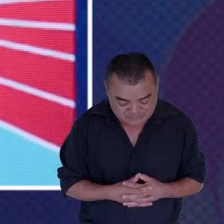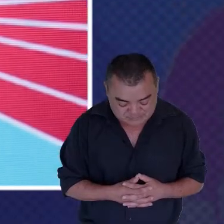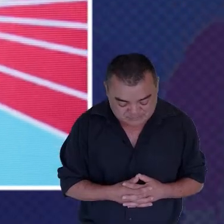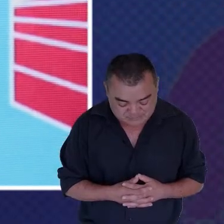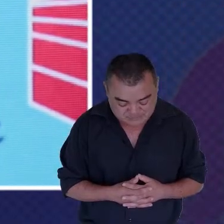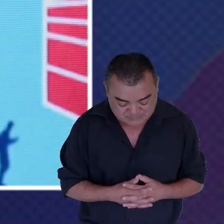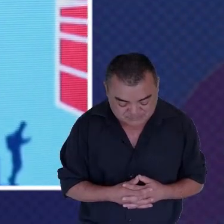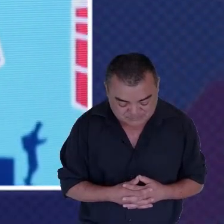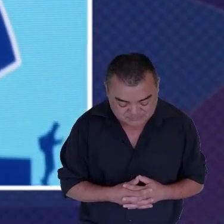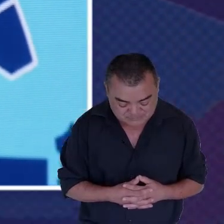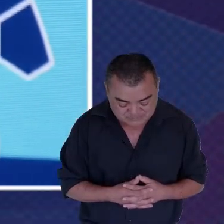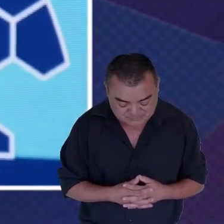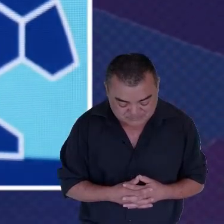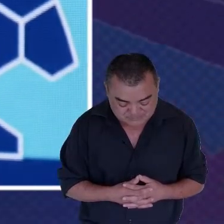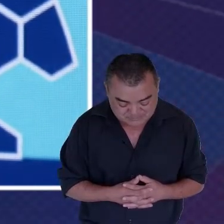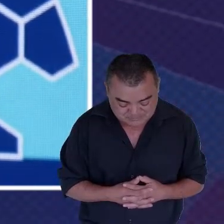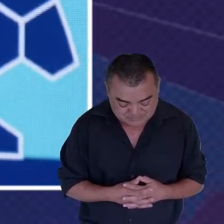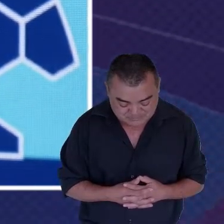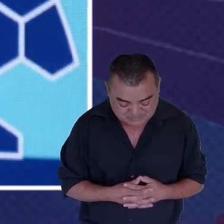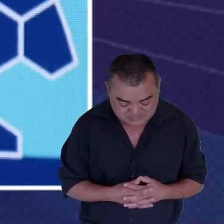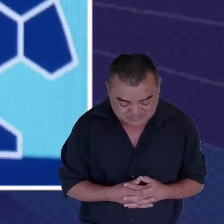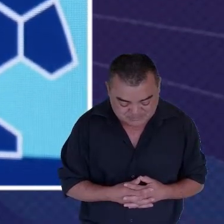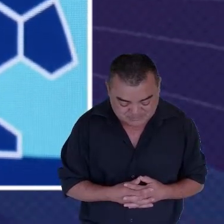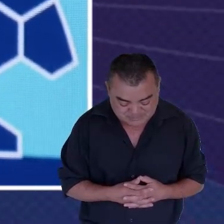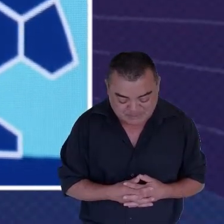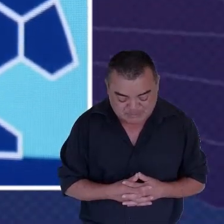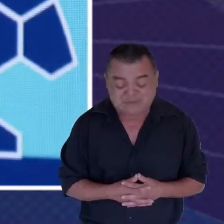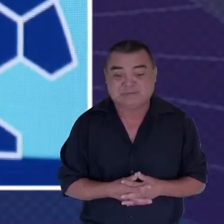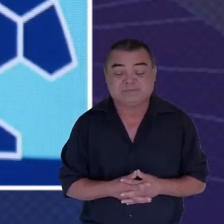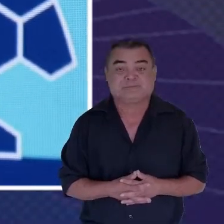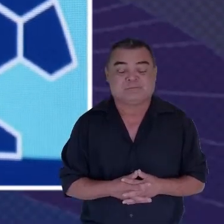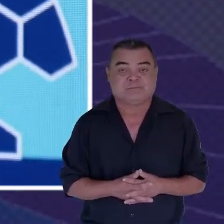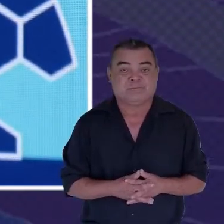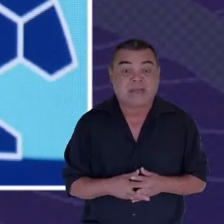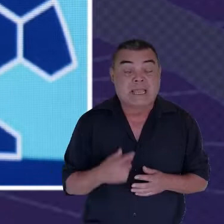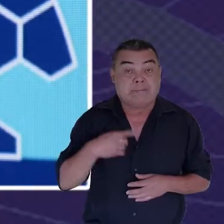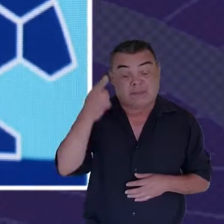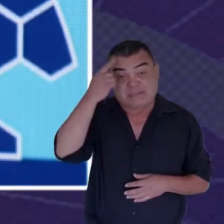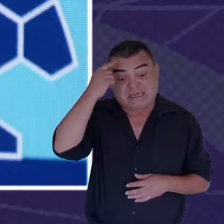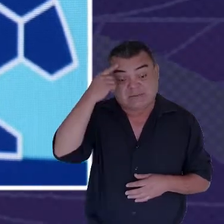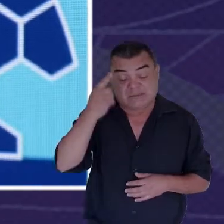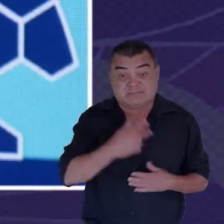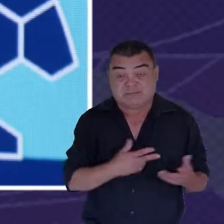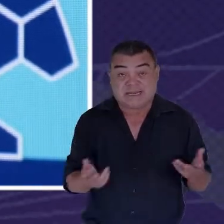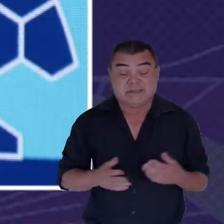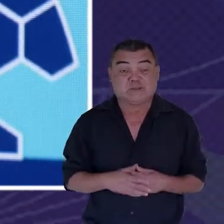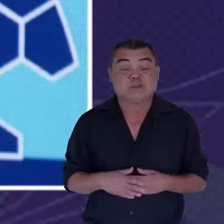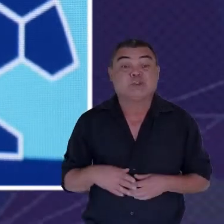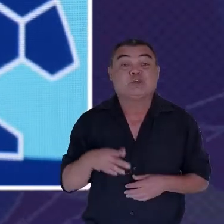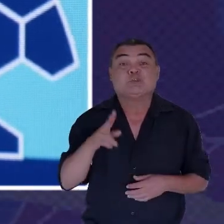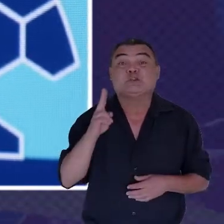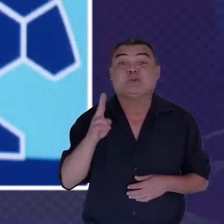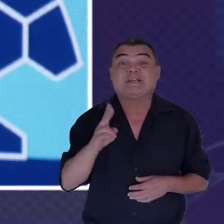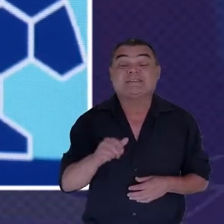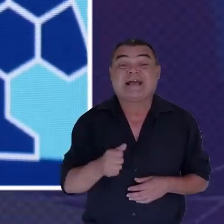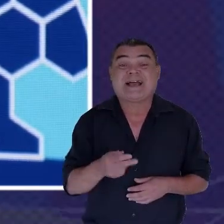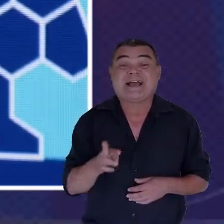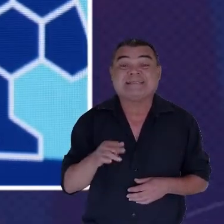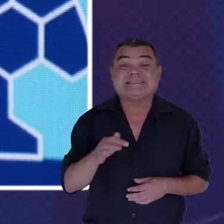que nesse improviso o meu meu cérebro traz essas duas essas duas artistas modernistas